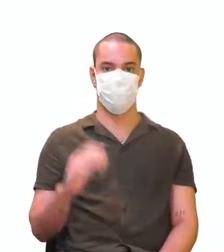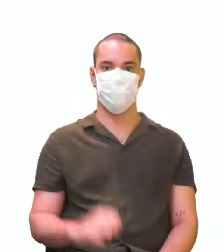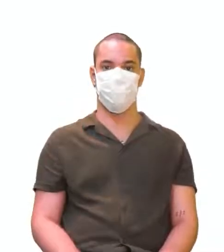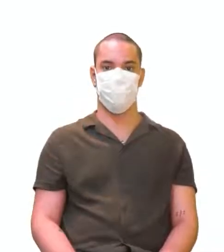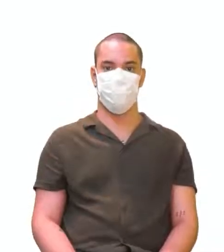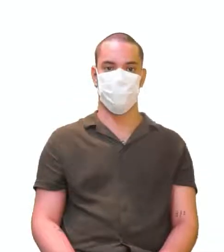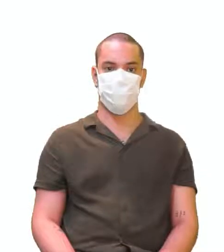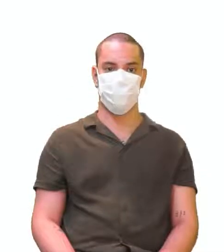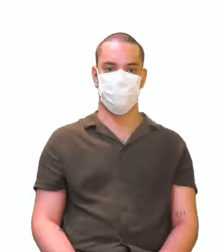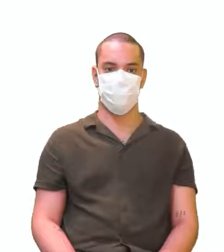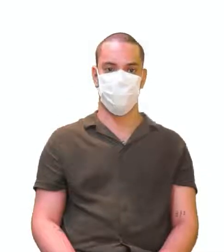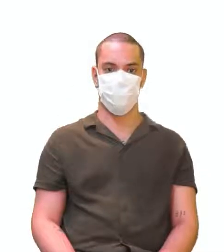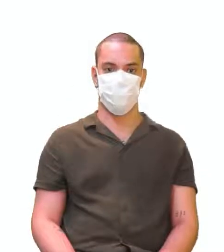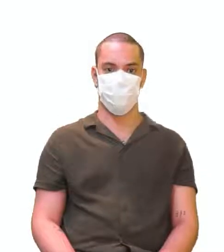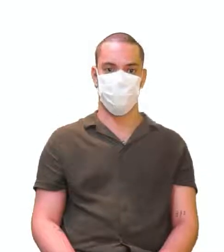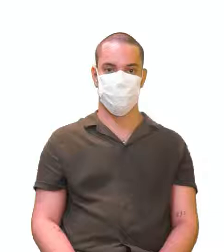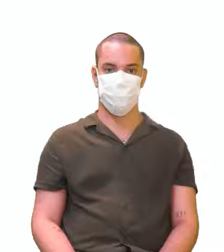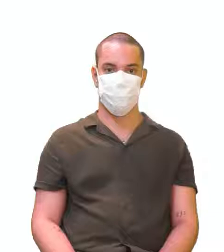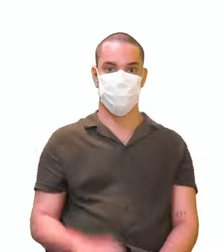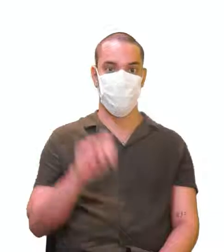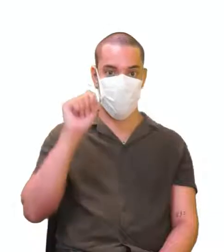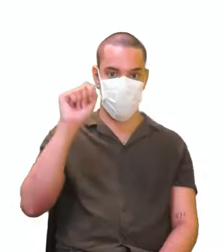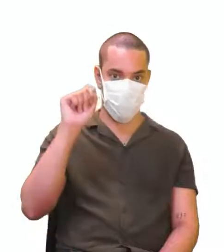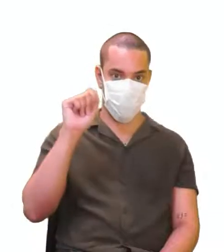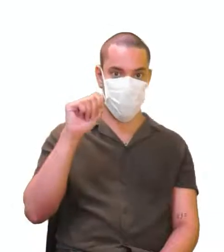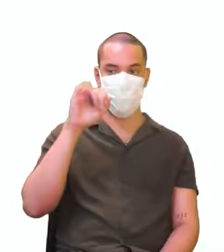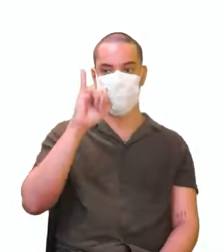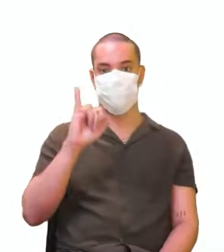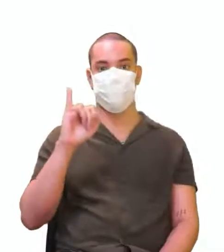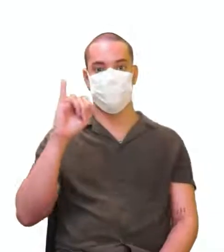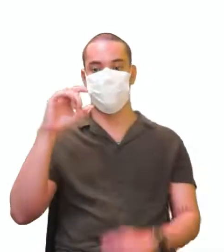isão-bezão. Quase não dá pra ver o A, mas é o A, tá, gente?